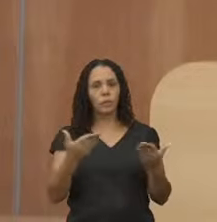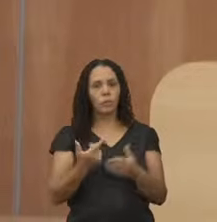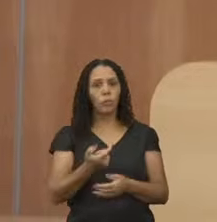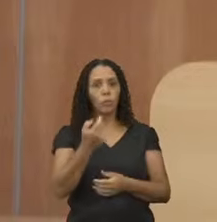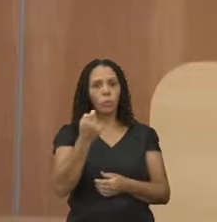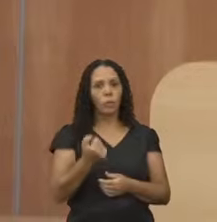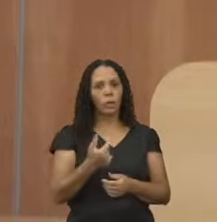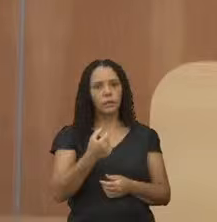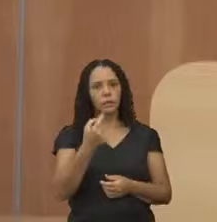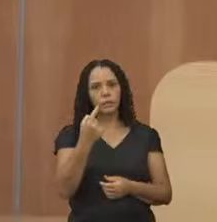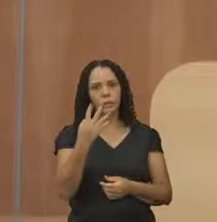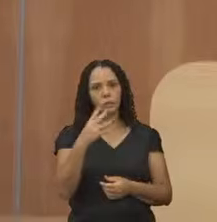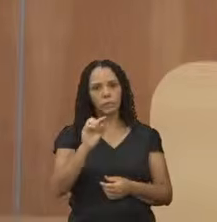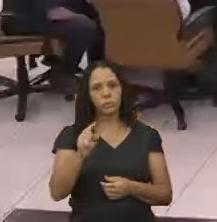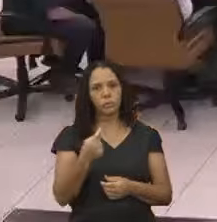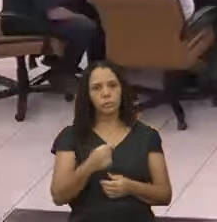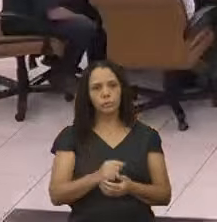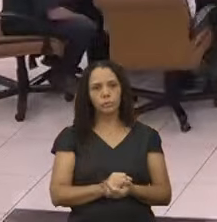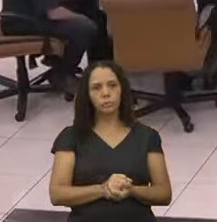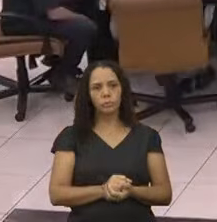mandato.